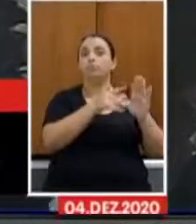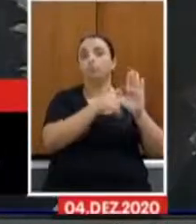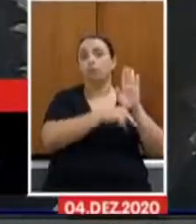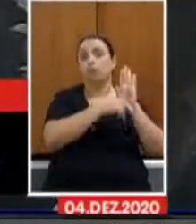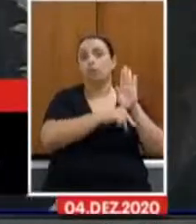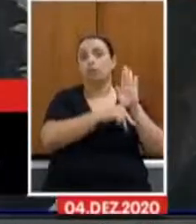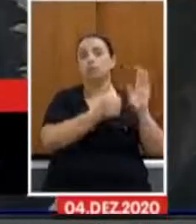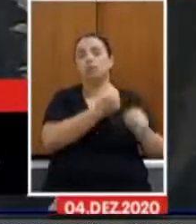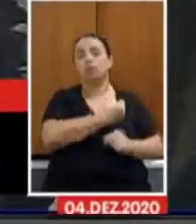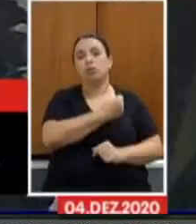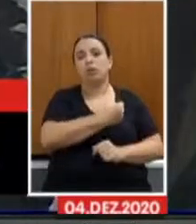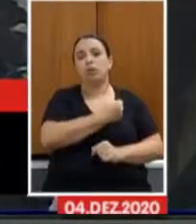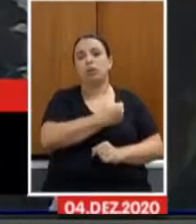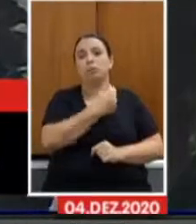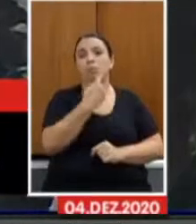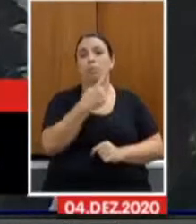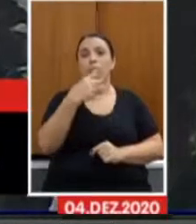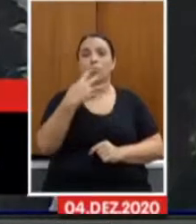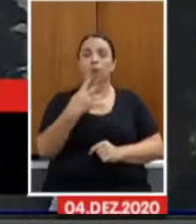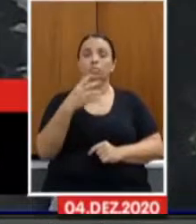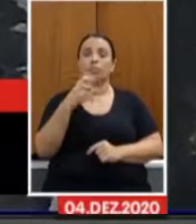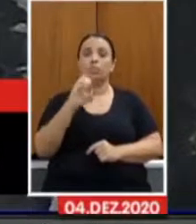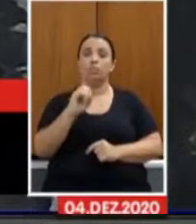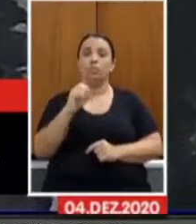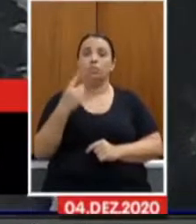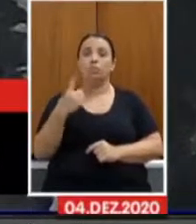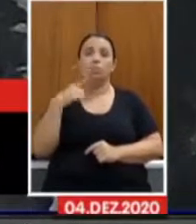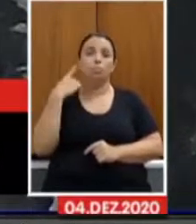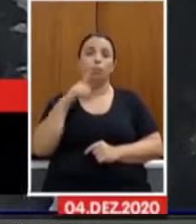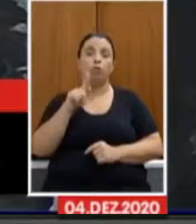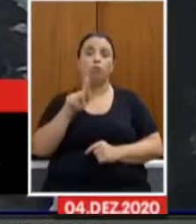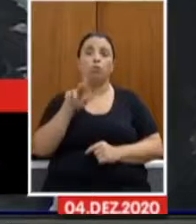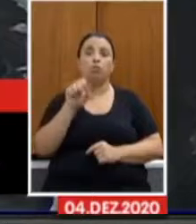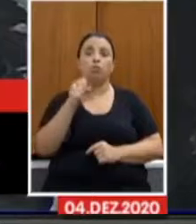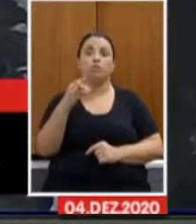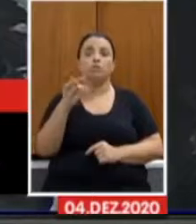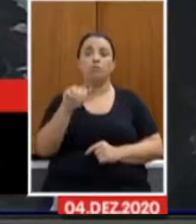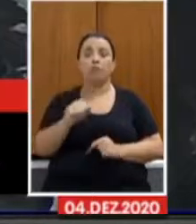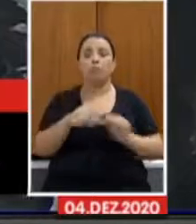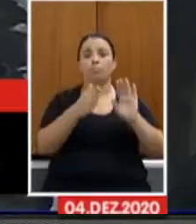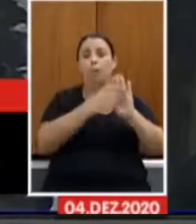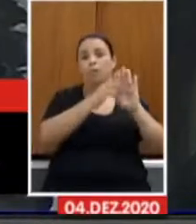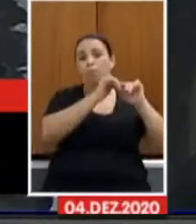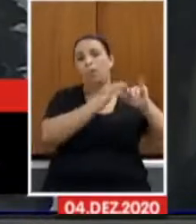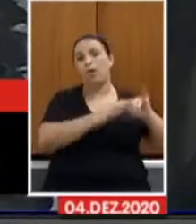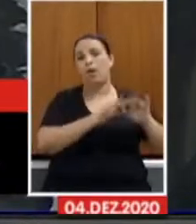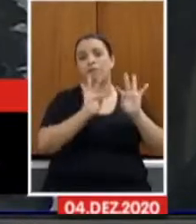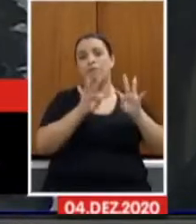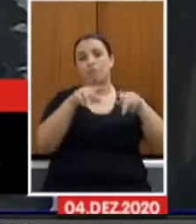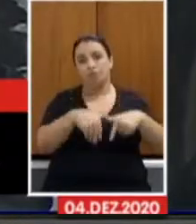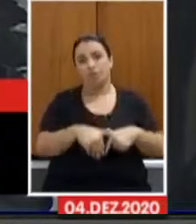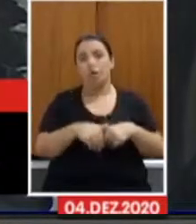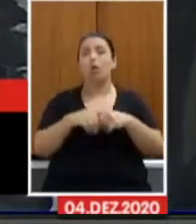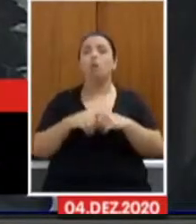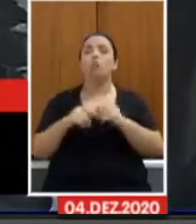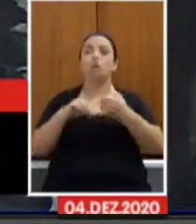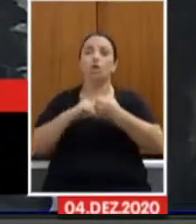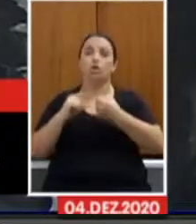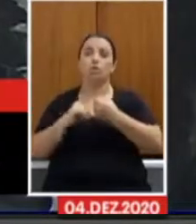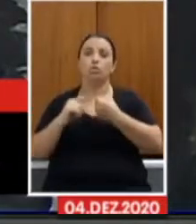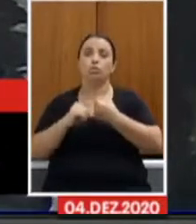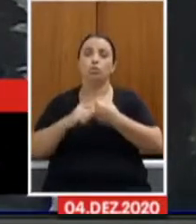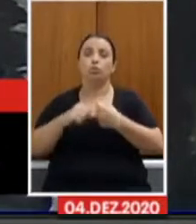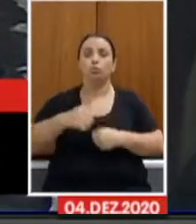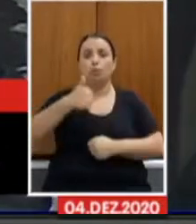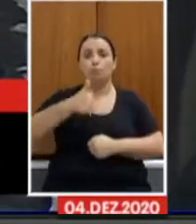de lei número 1401 de 2020, do deputado Gustavo Valadares, que regulamenta no âmbito do Estado o parágrafo 1º do artigo 22